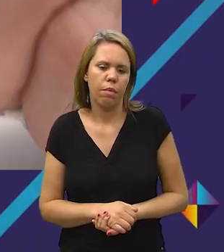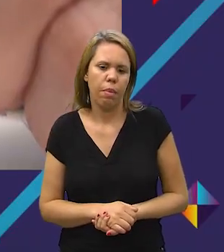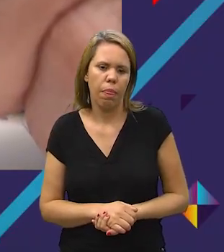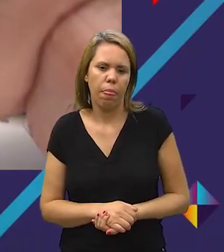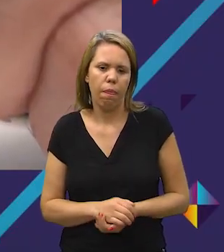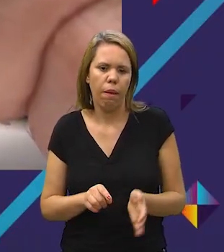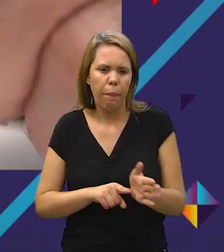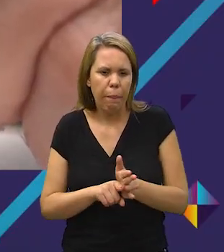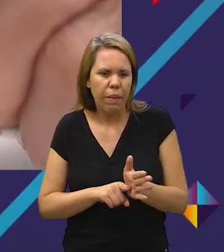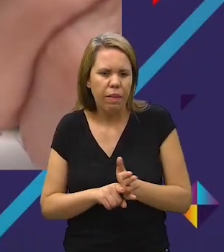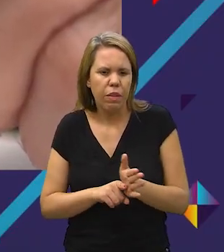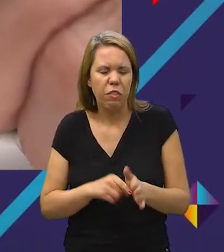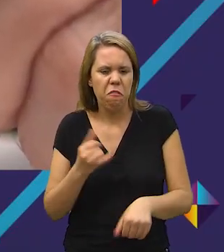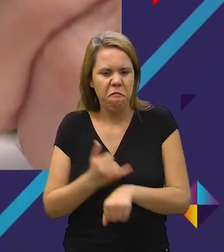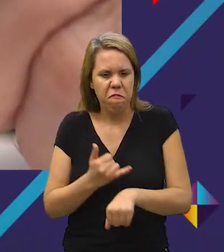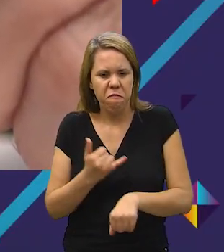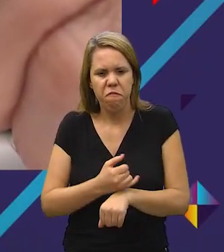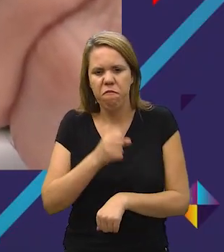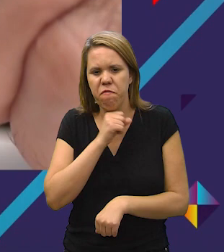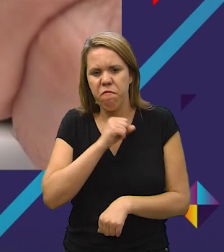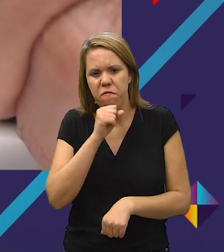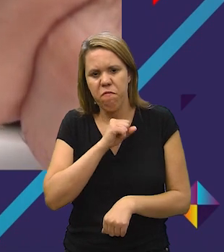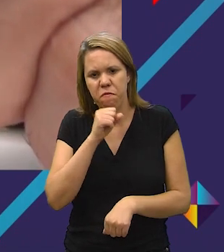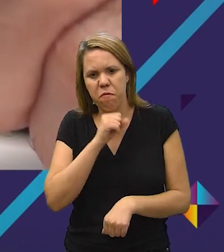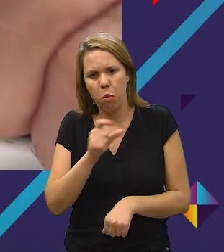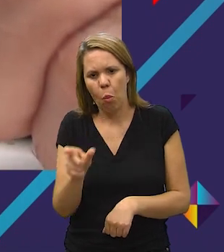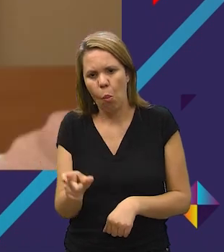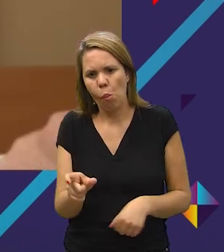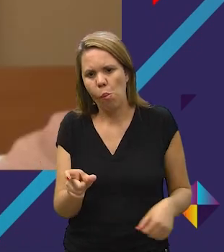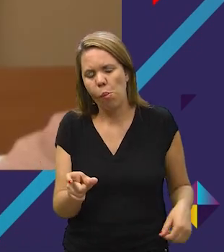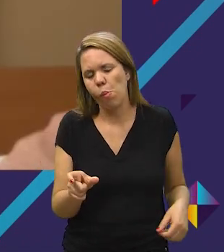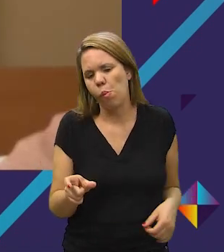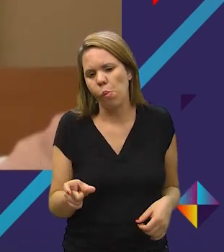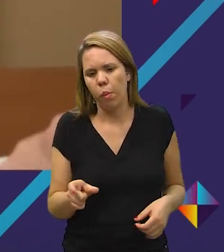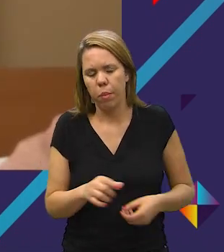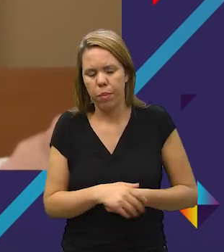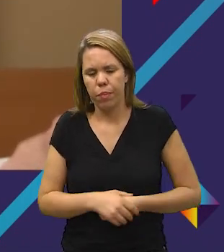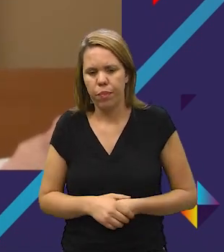A gente vasculhou ferro velho, pegou tipo, pedaços de